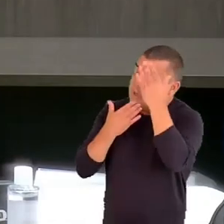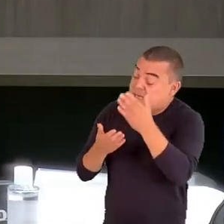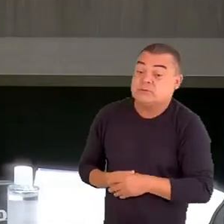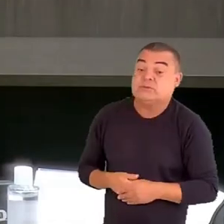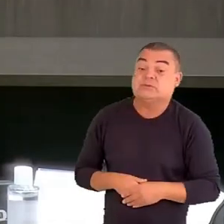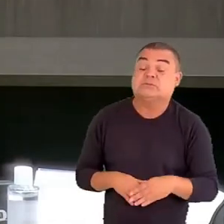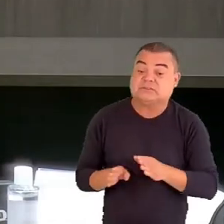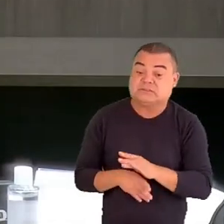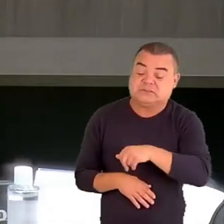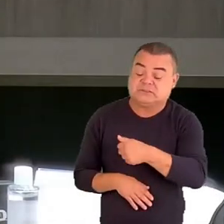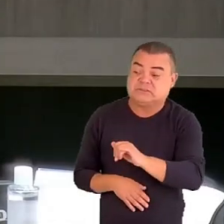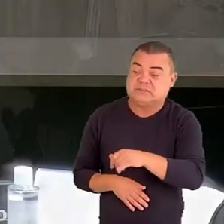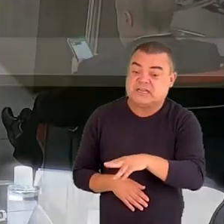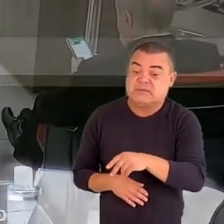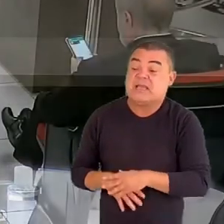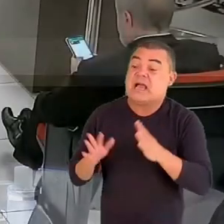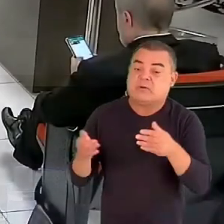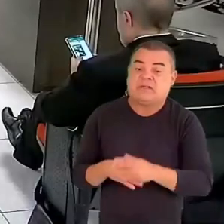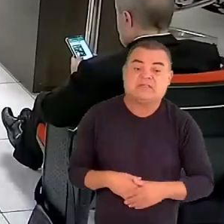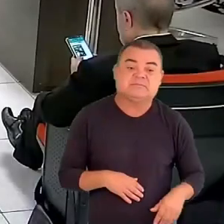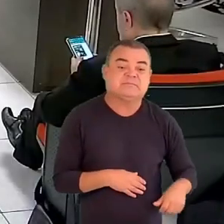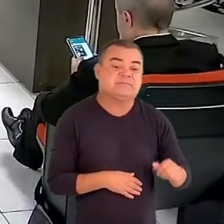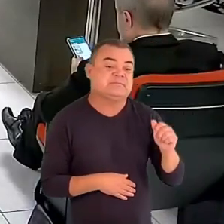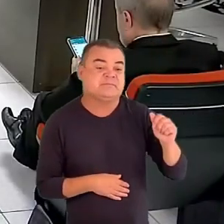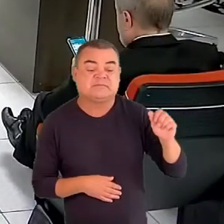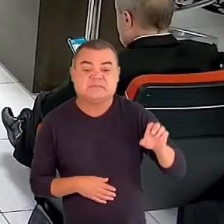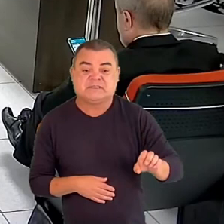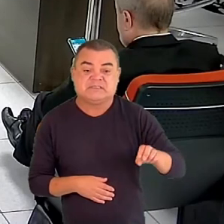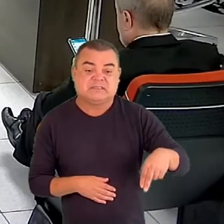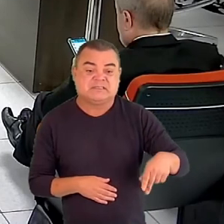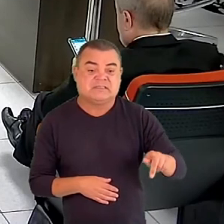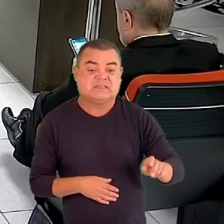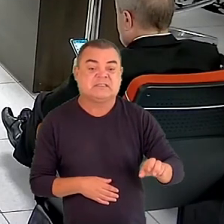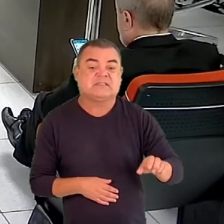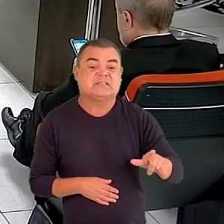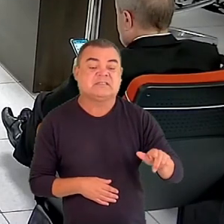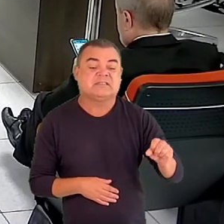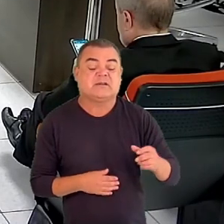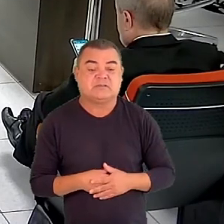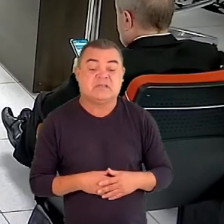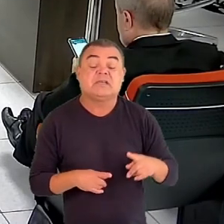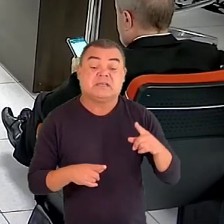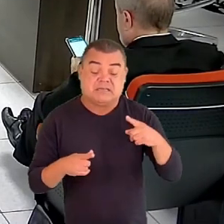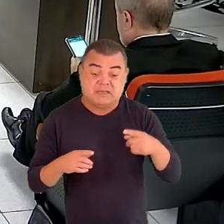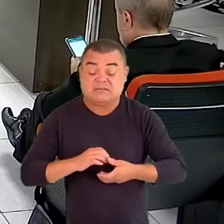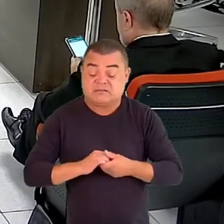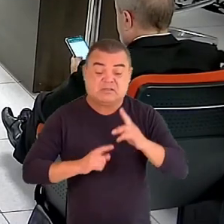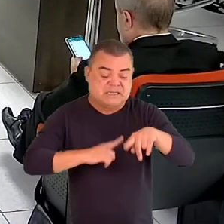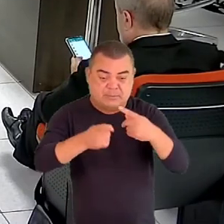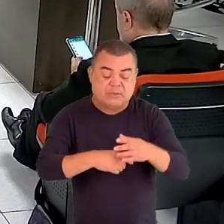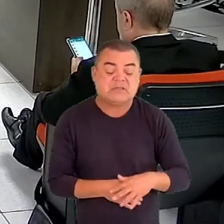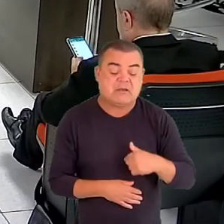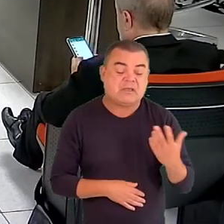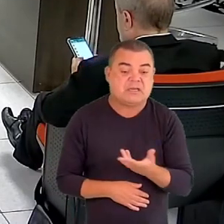palavra, o conselheiro Ângelo Fabiano. Muito obrigado, presidente. Bom dia a todos e a todas. As saudações também deixarei para momentos comunicados. Eu queria